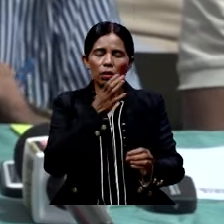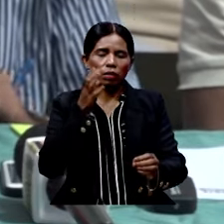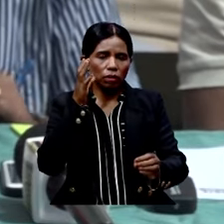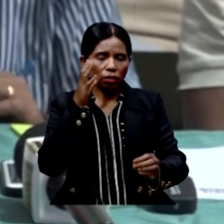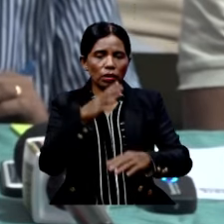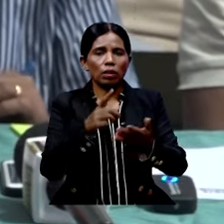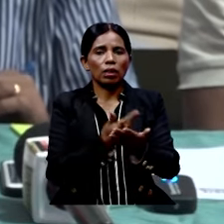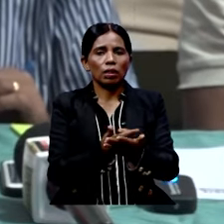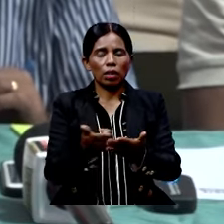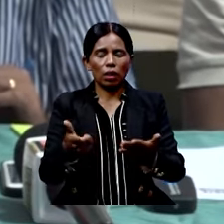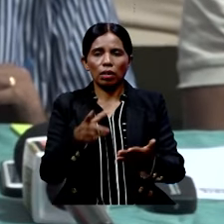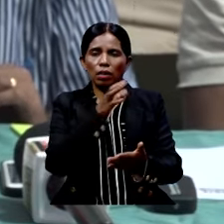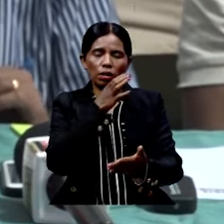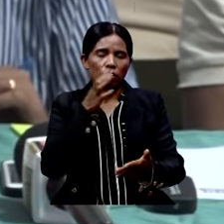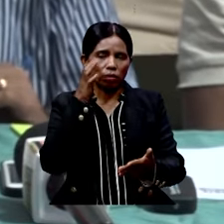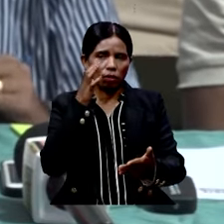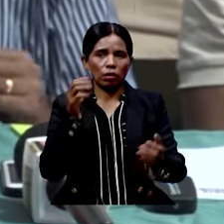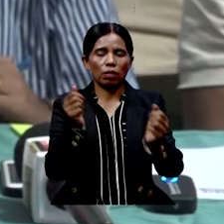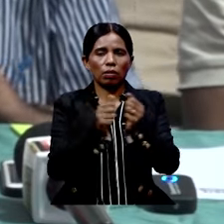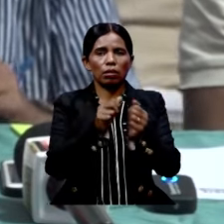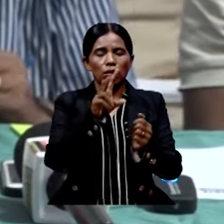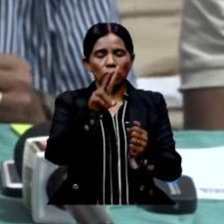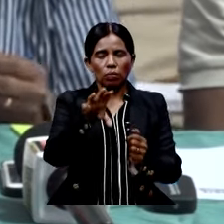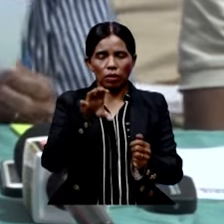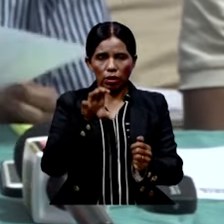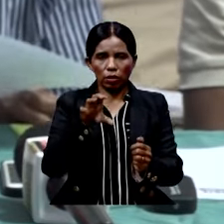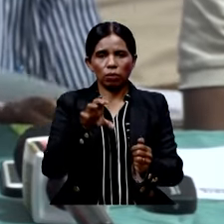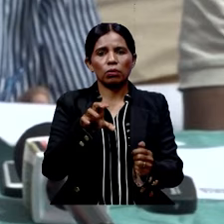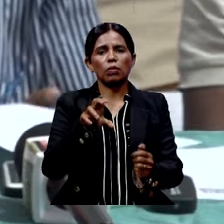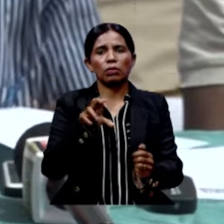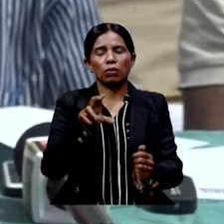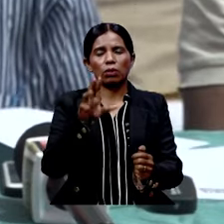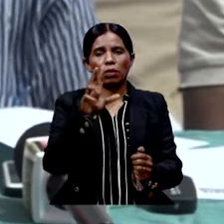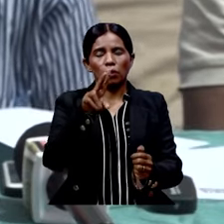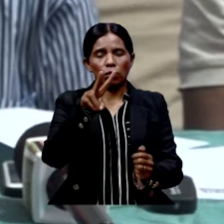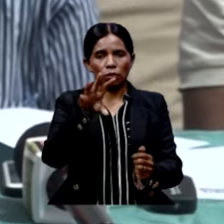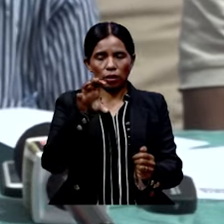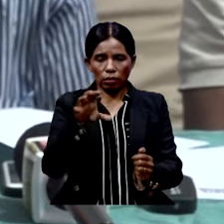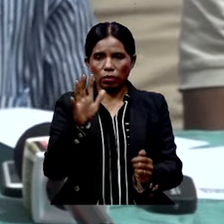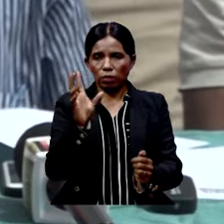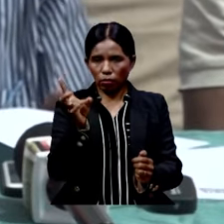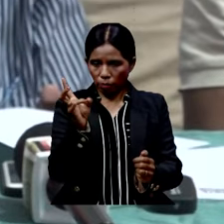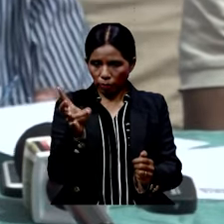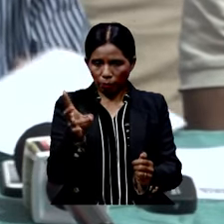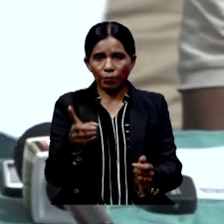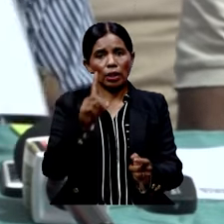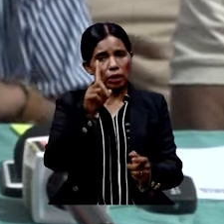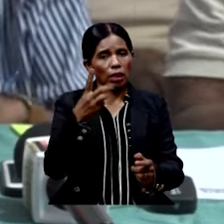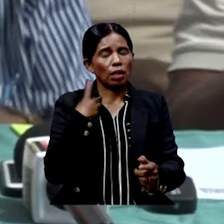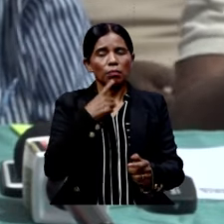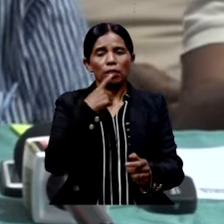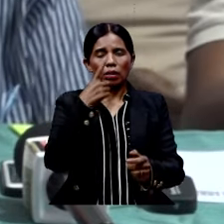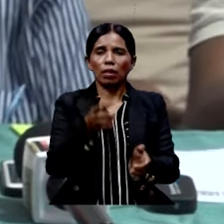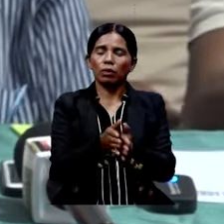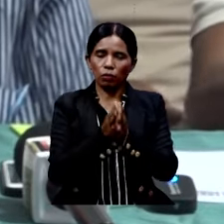rai kuase hektares atus rua hitunulu. Ida tamba nemak ami rekomenda hodi